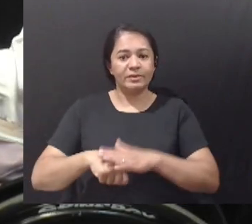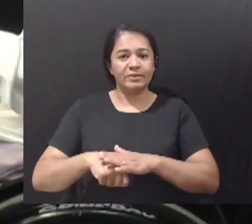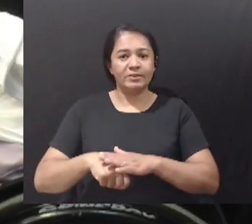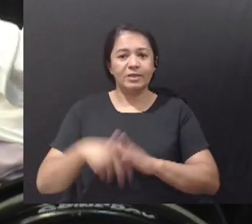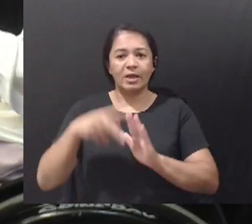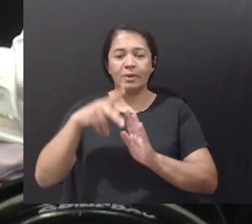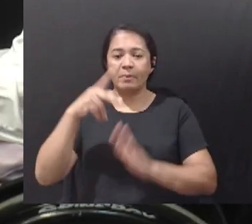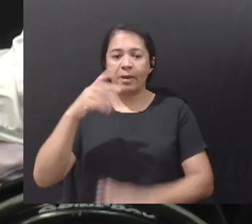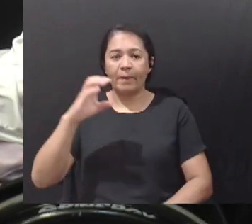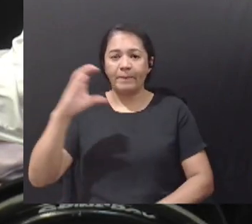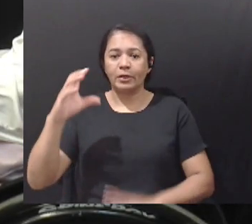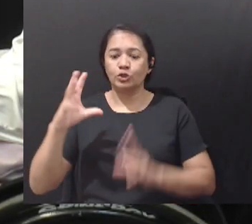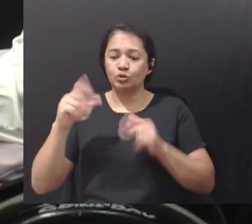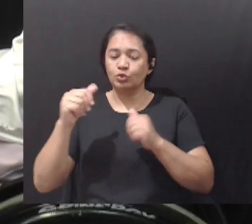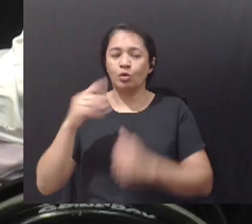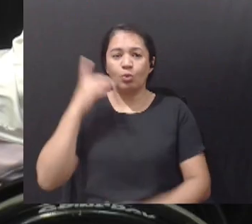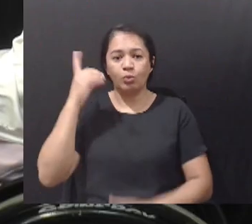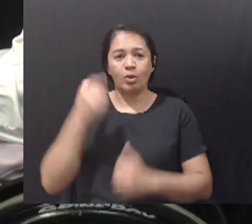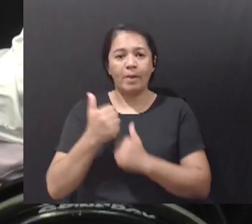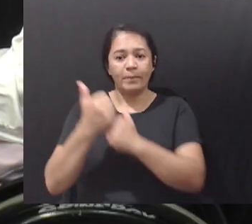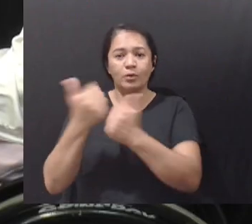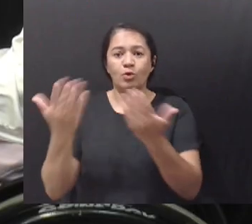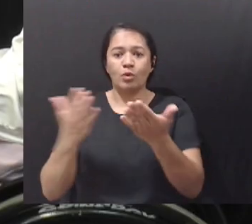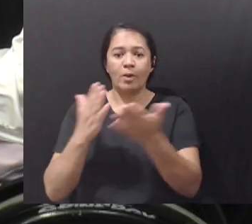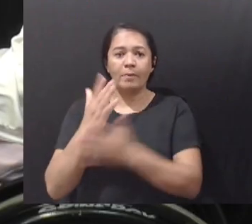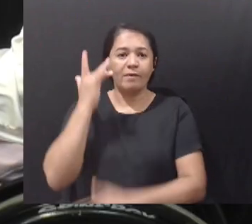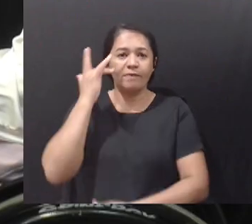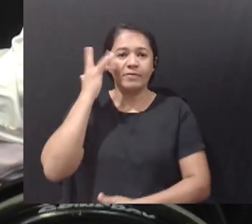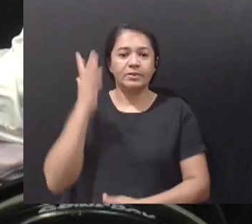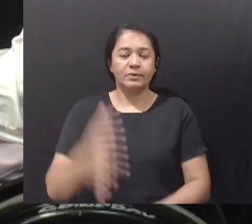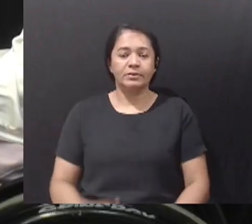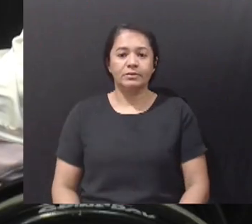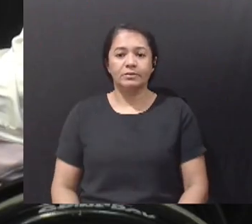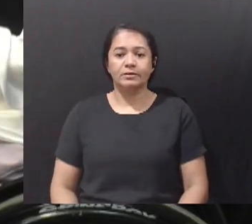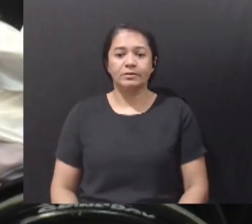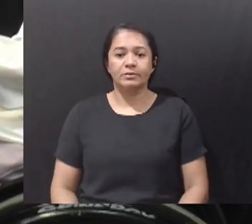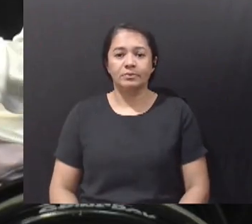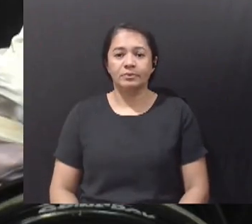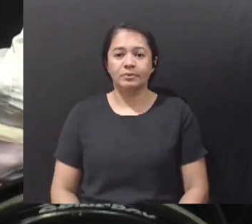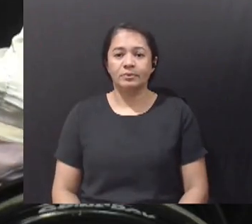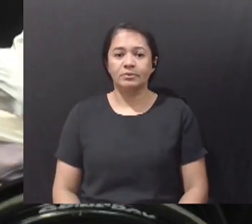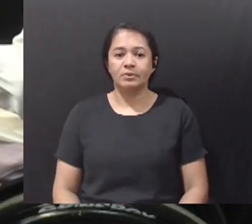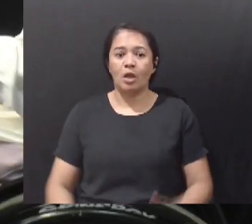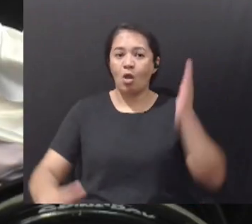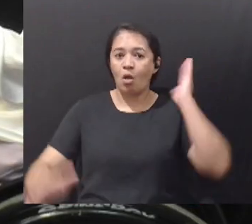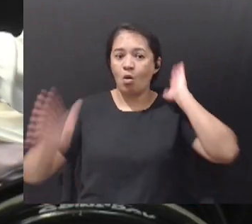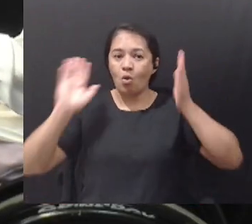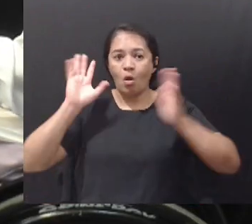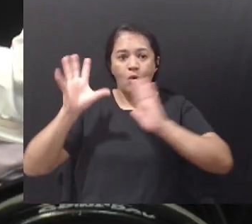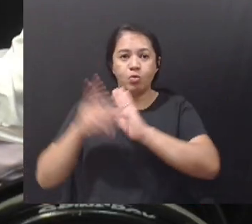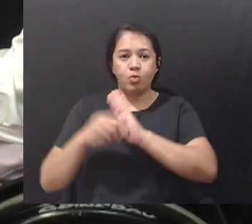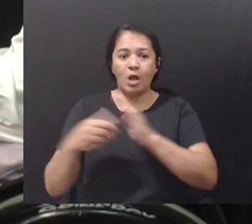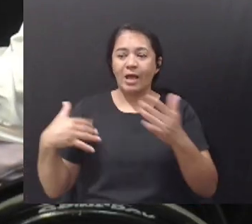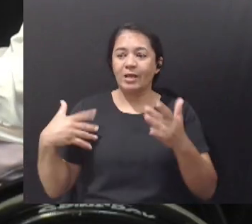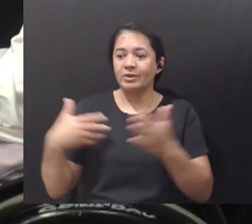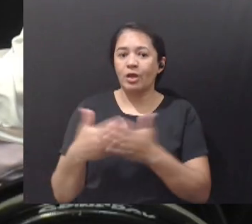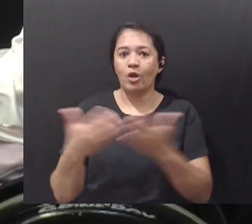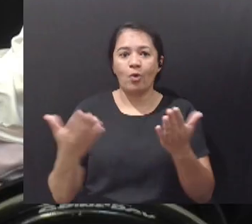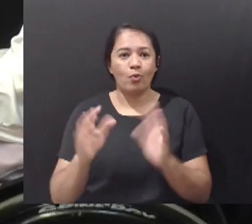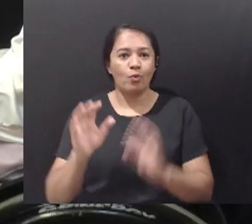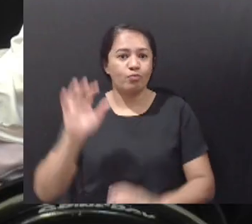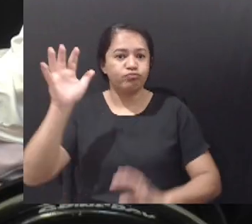deputados, ela foi aprovada, então hoje é uma facilidade maior. Roubo de carga é uma coisa que ainda hoje acontece, né? Você vai vendo as coisas